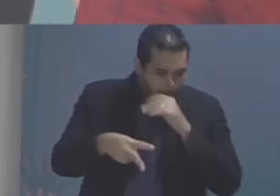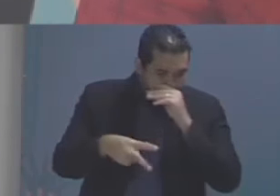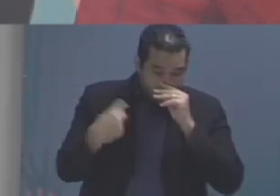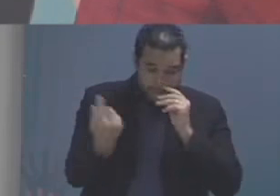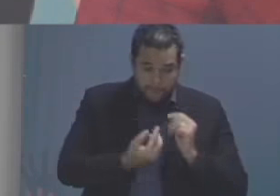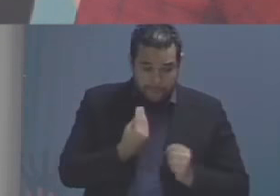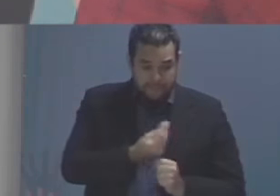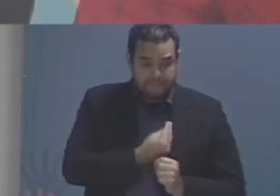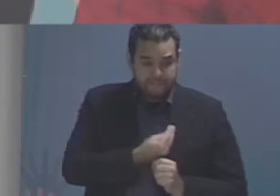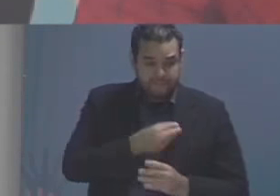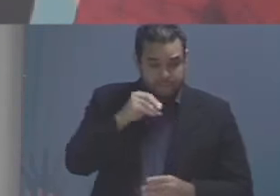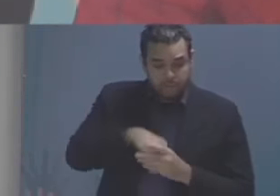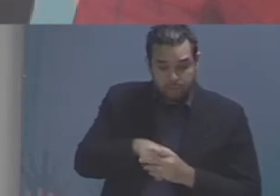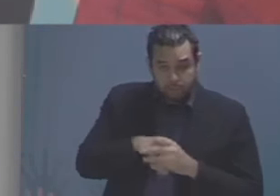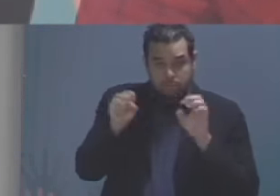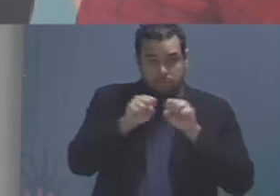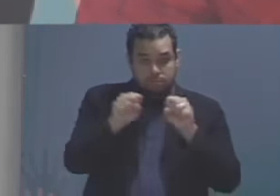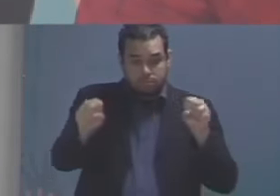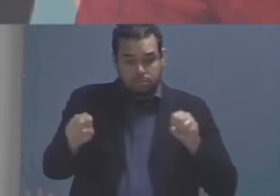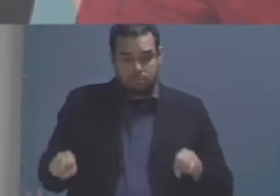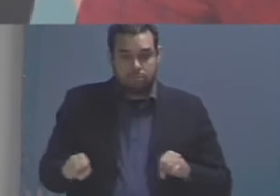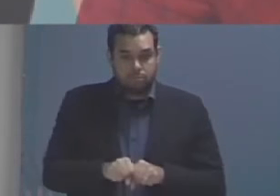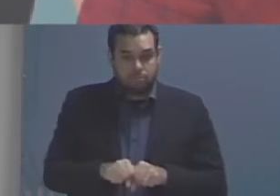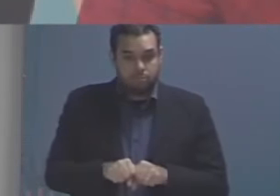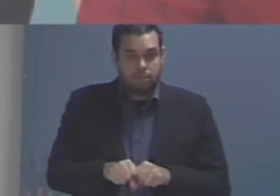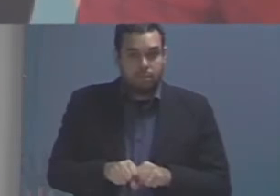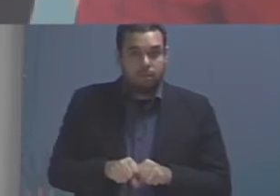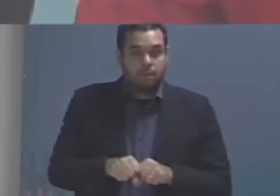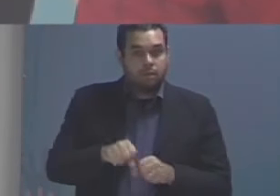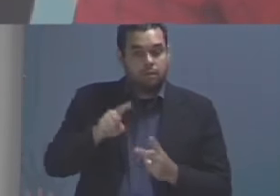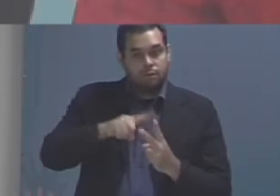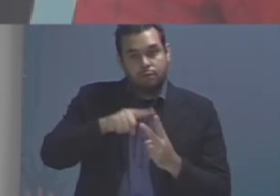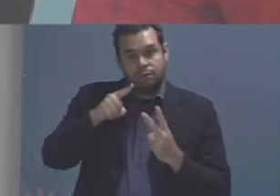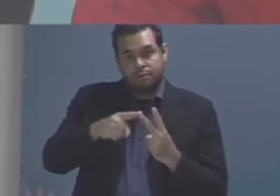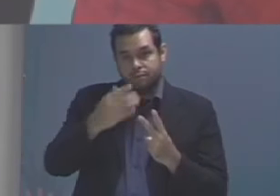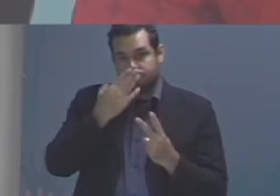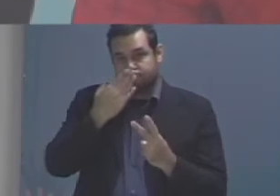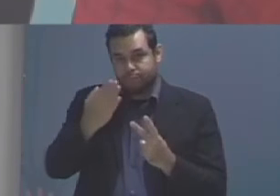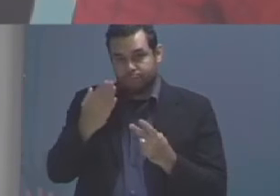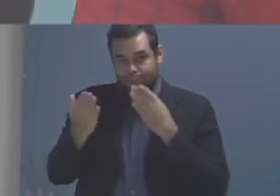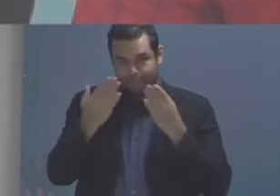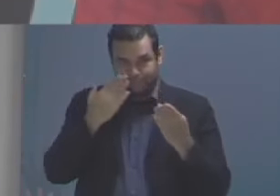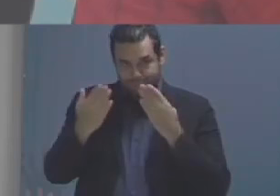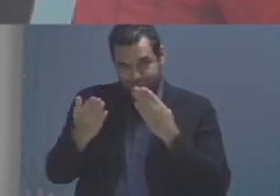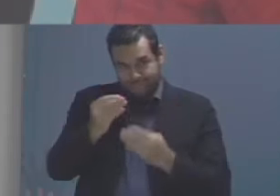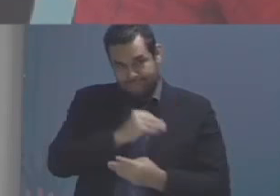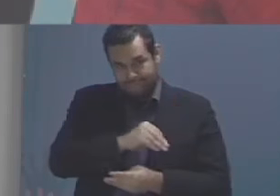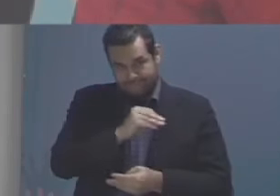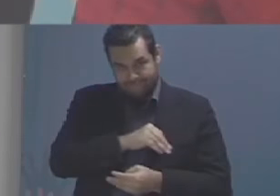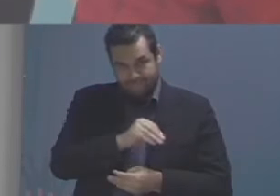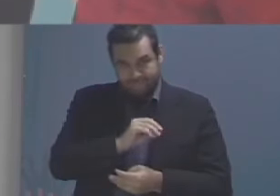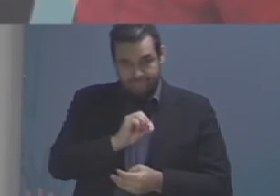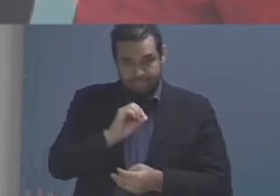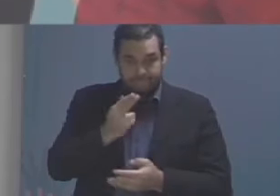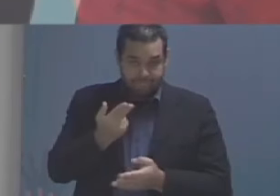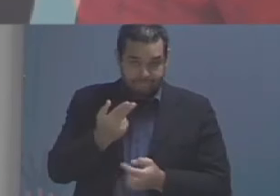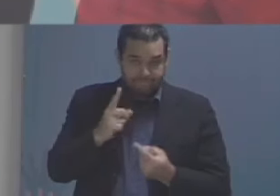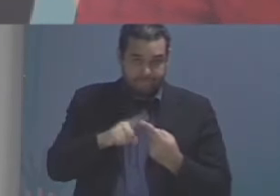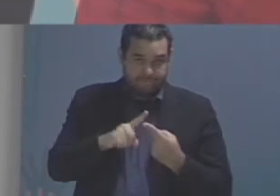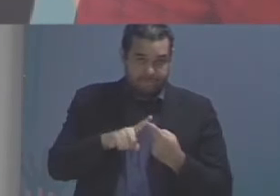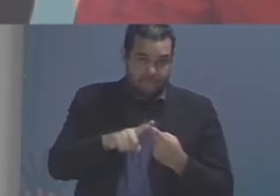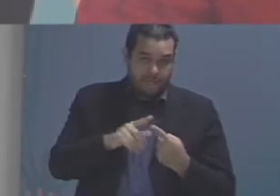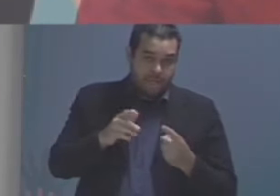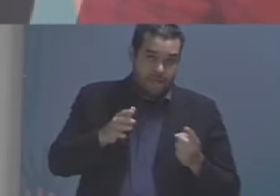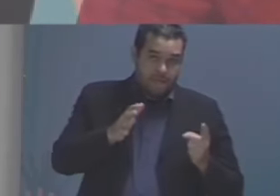Nós vivemos num sistema que nós temos 2 tipos de psicólogos que recebem salários ou vencimentos. Psicólogo do